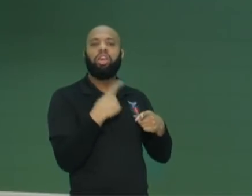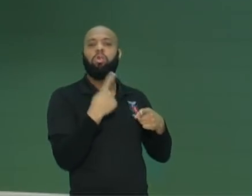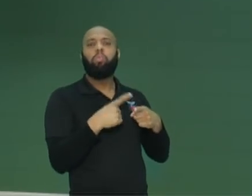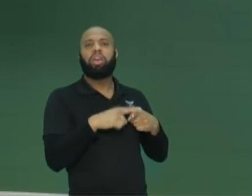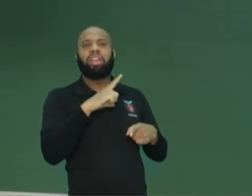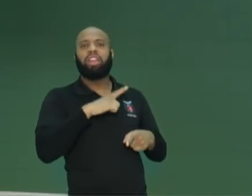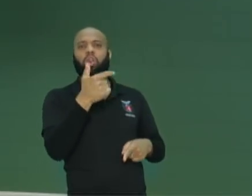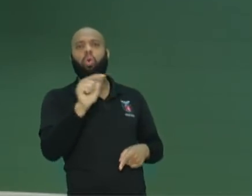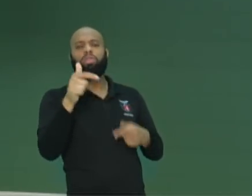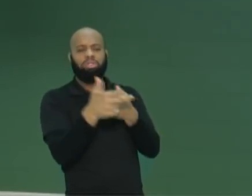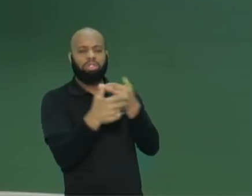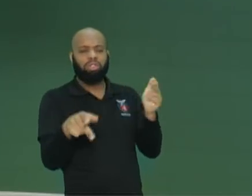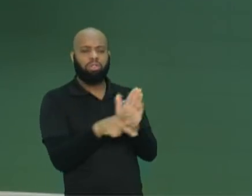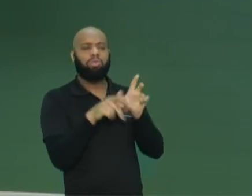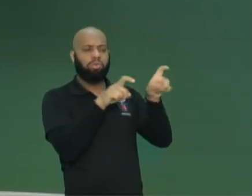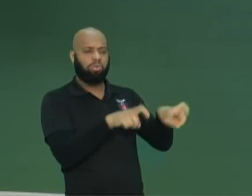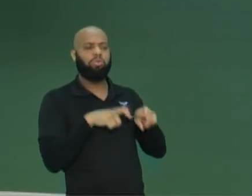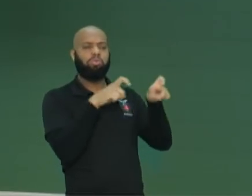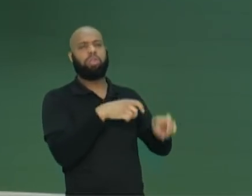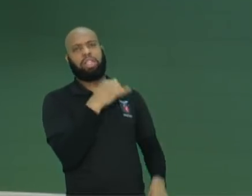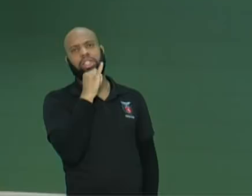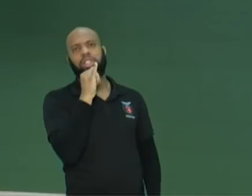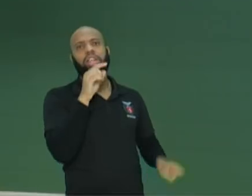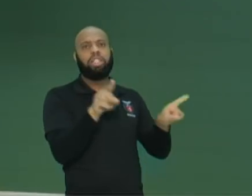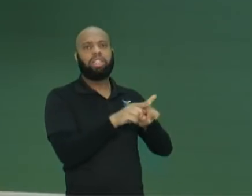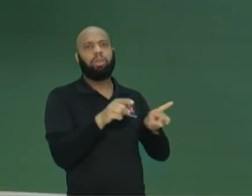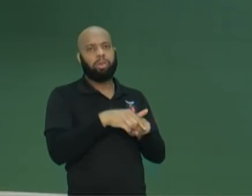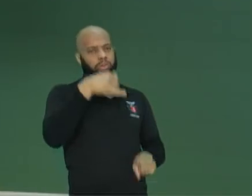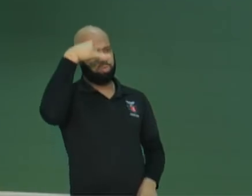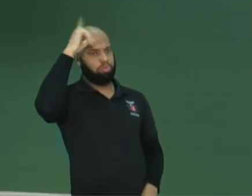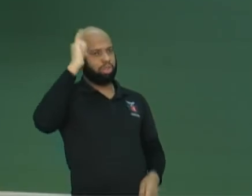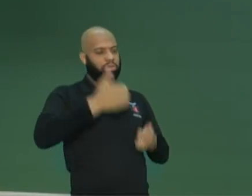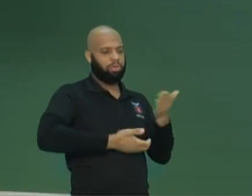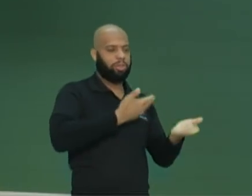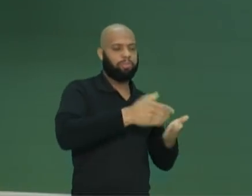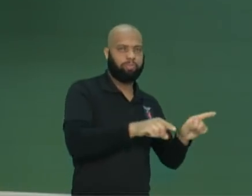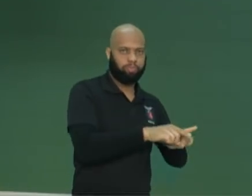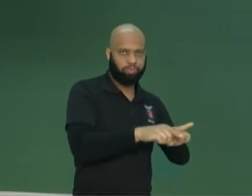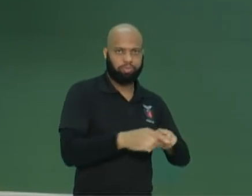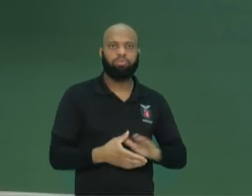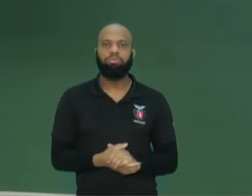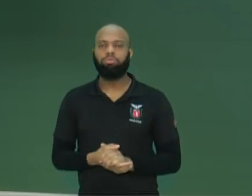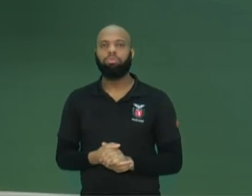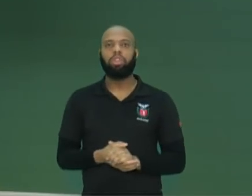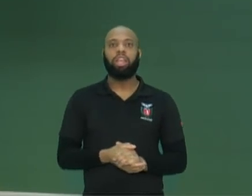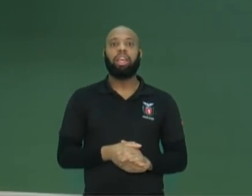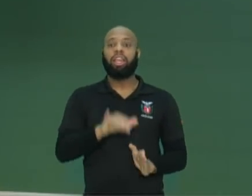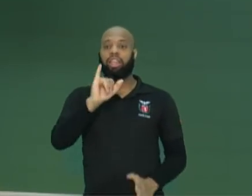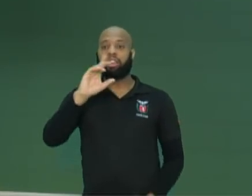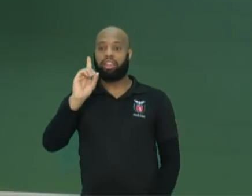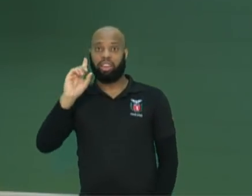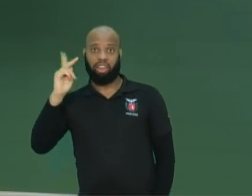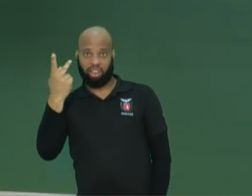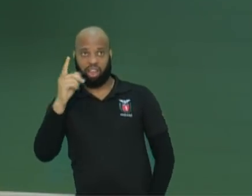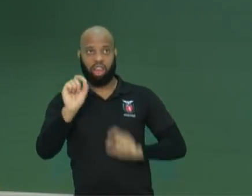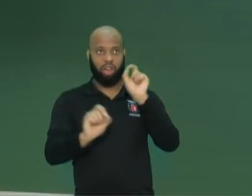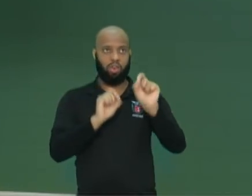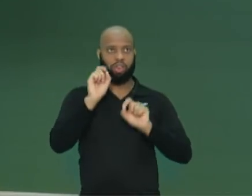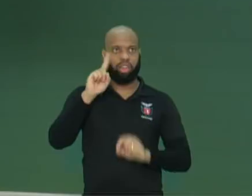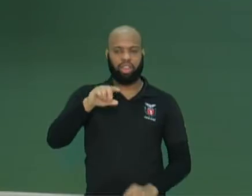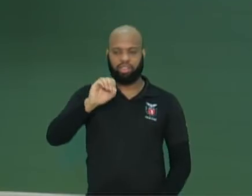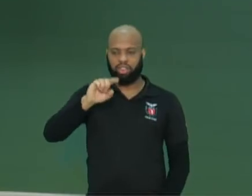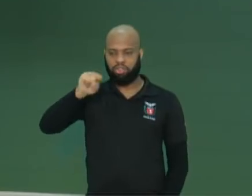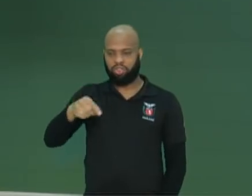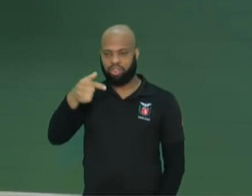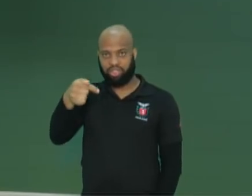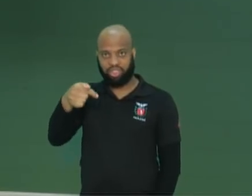estão ocupadas por atividades como a agricultura e a pecuária, né? Índice de desenvolvimento humano é de